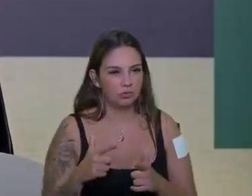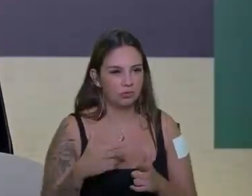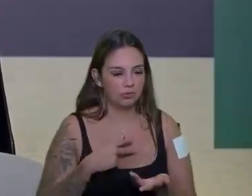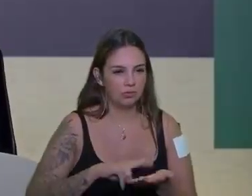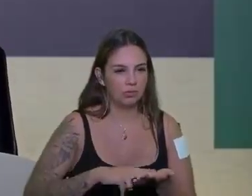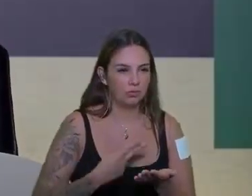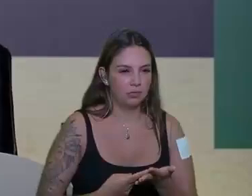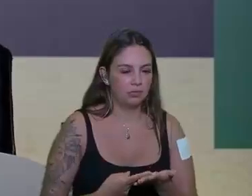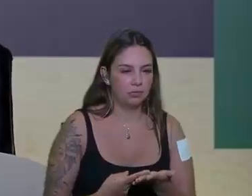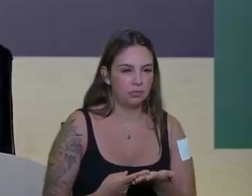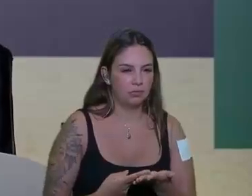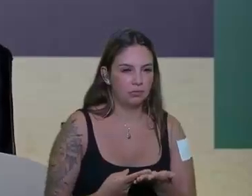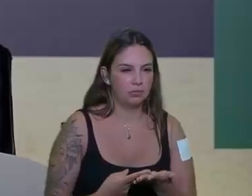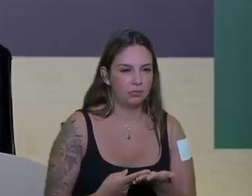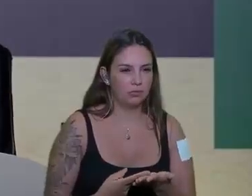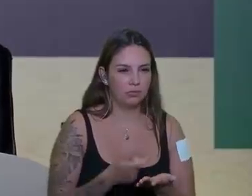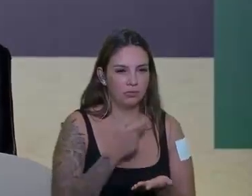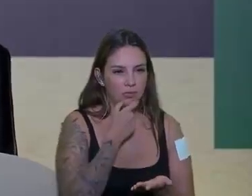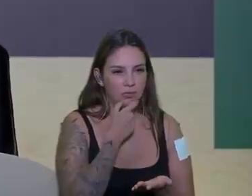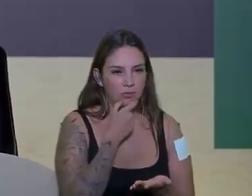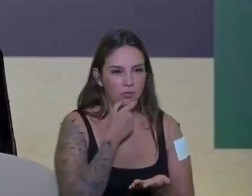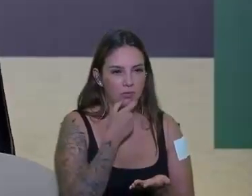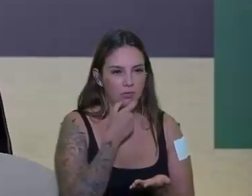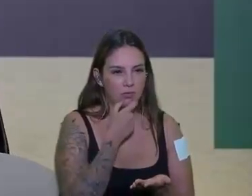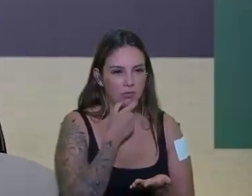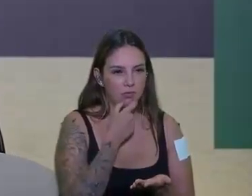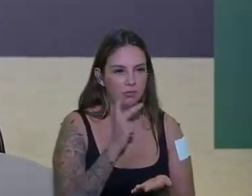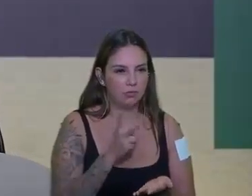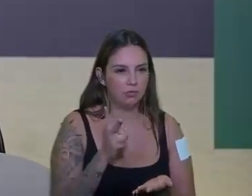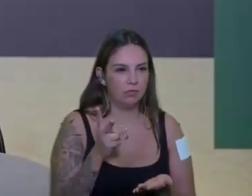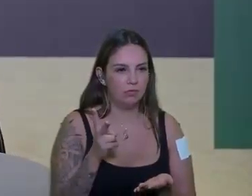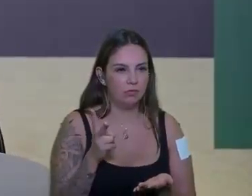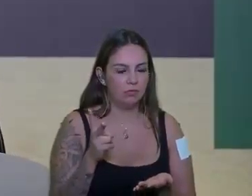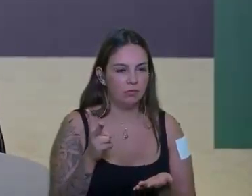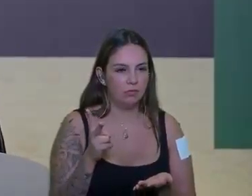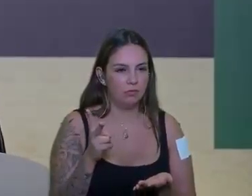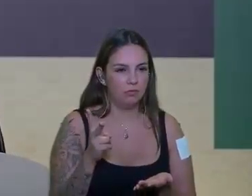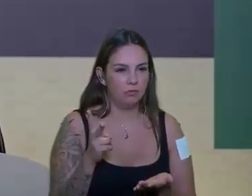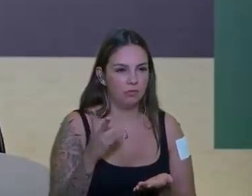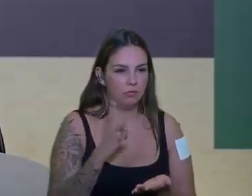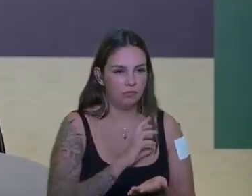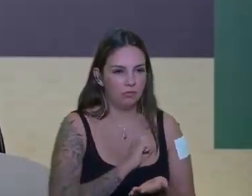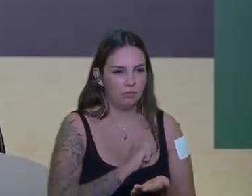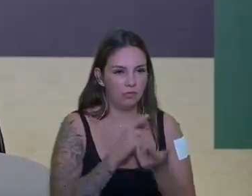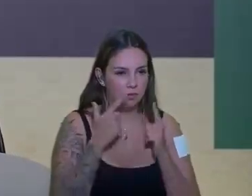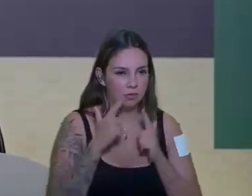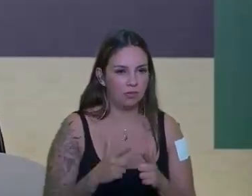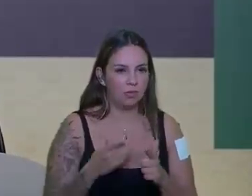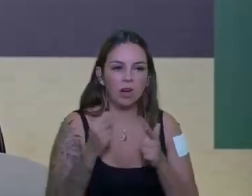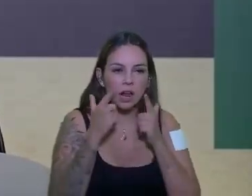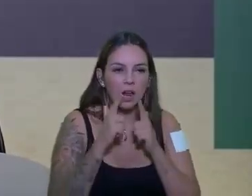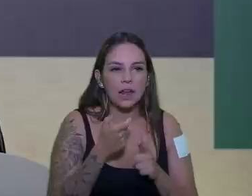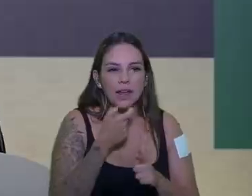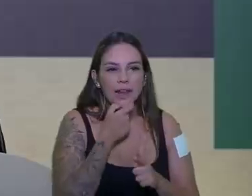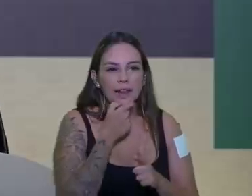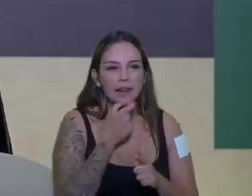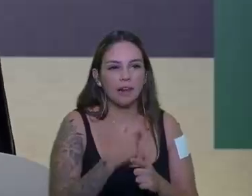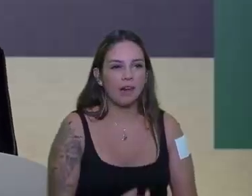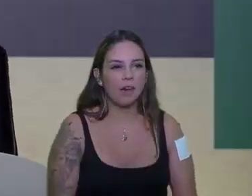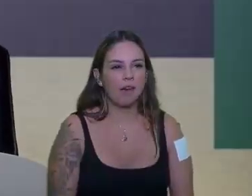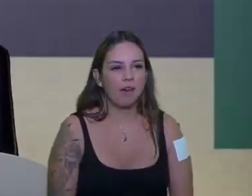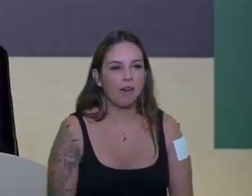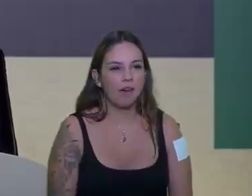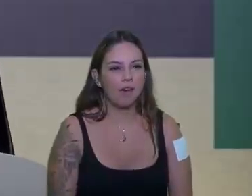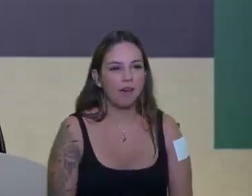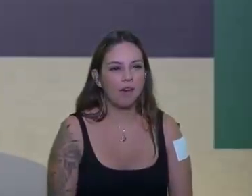Eu traduzo do inglês sempre. Sou muito apaixonada por línguas, muito apaixonada pelo inglês. Muito,